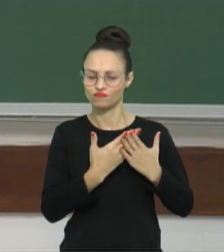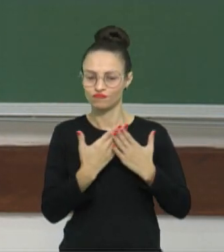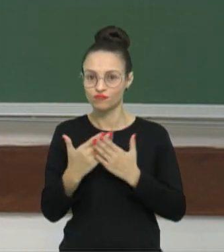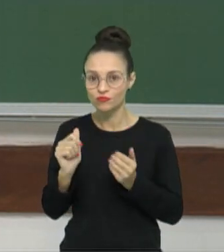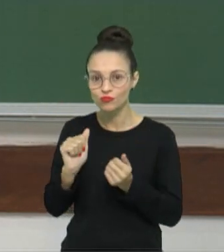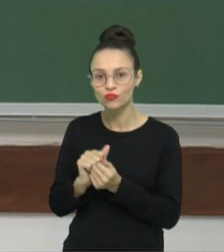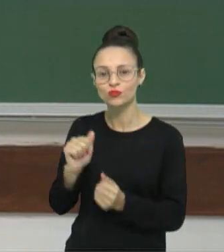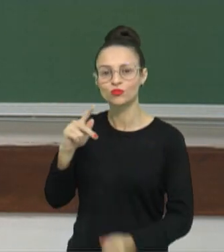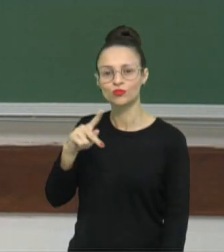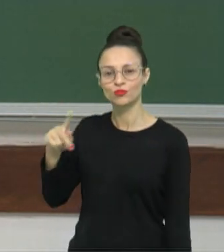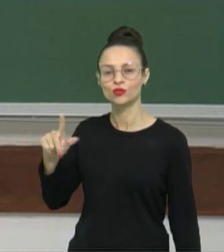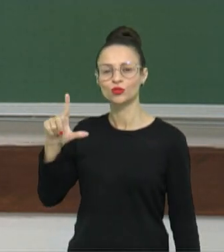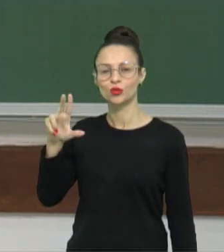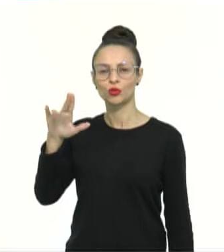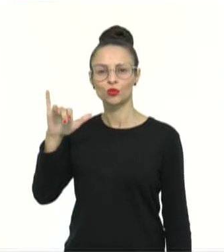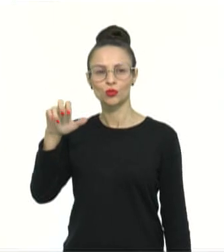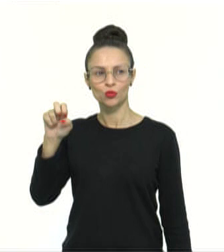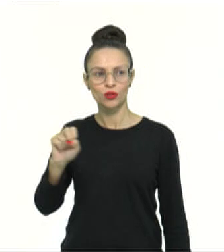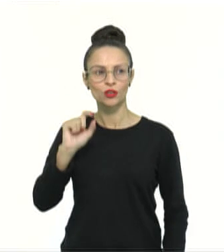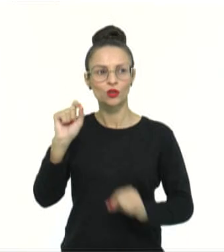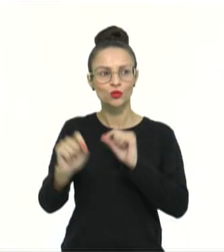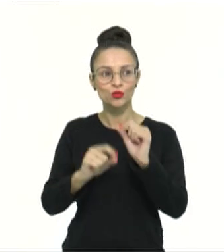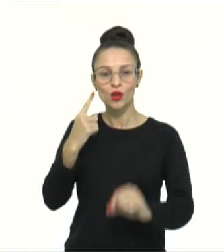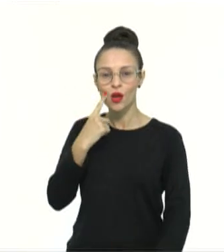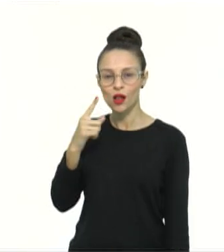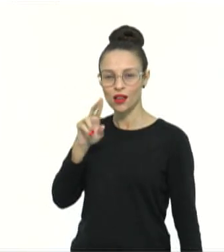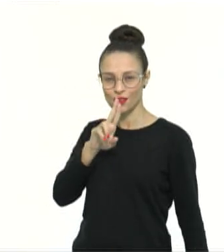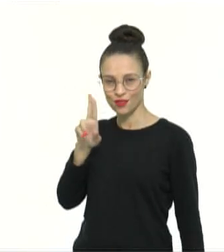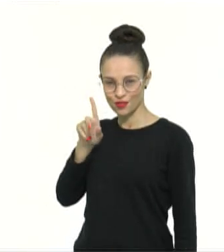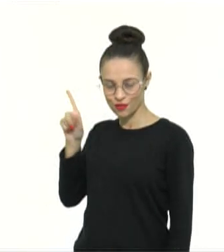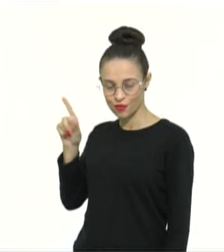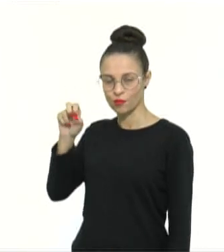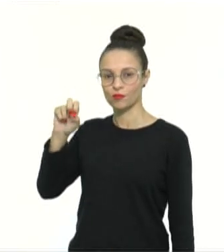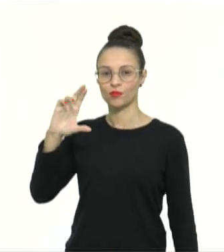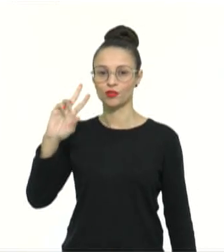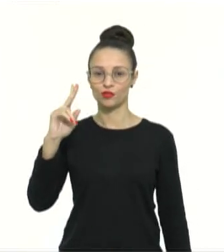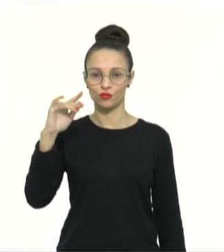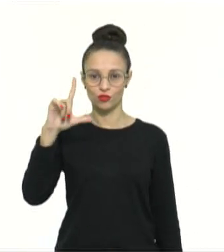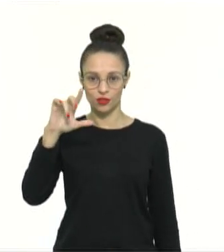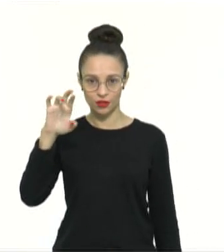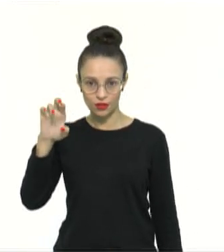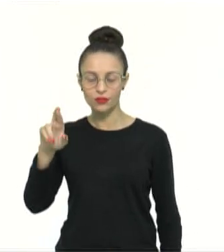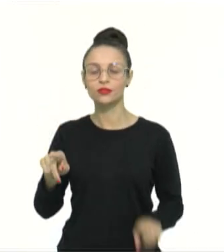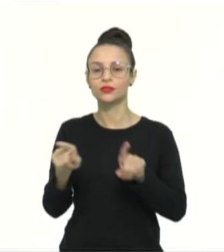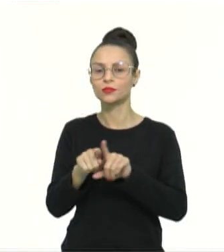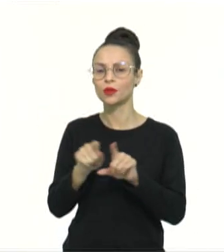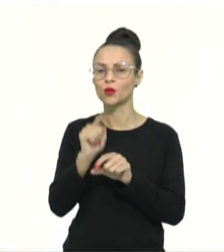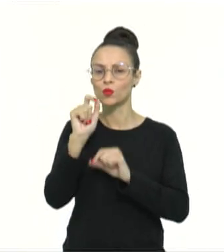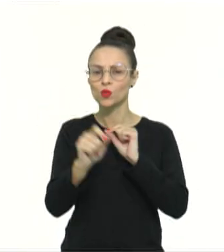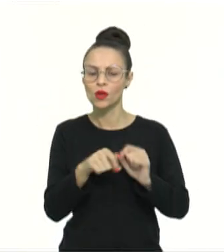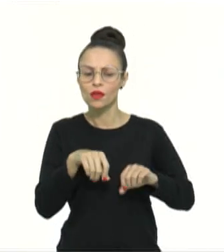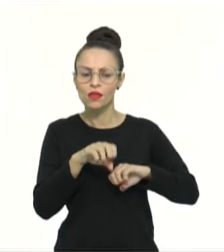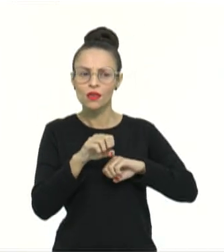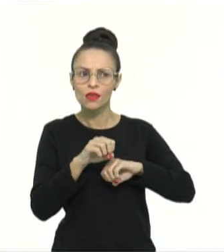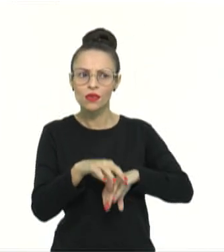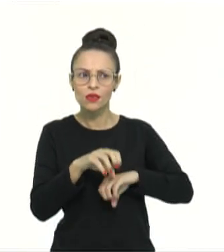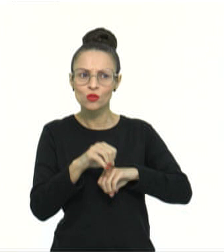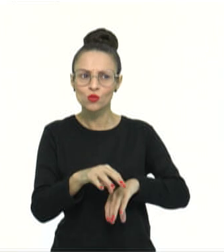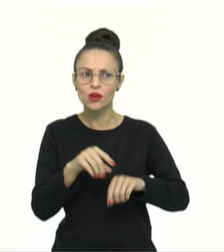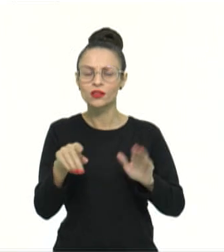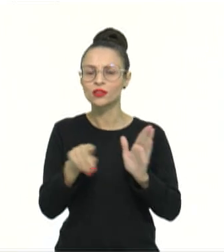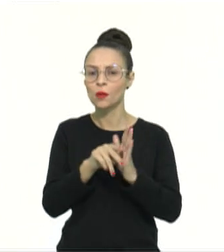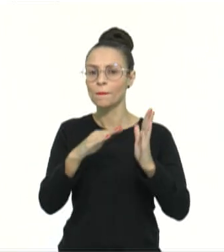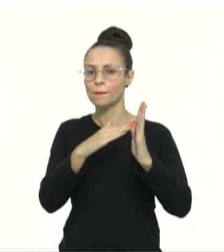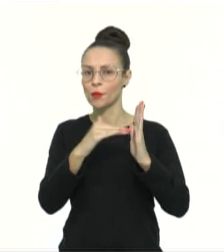Luiz Henrique Schiller e a educação estética. E lá nessa aula a gente já aprendeu um pouco sobre como que no pensamento